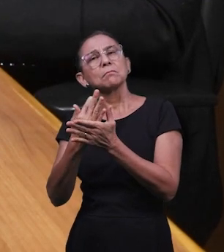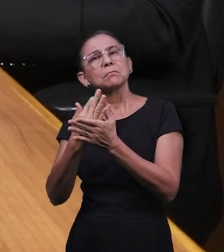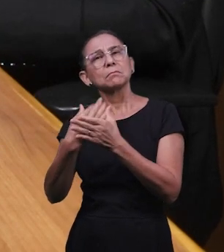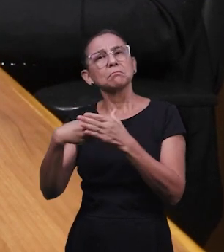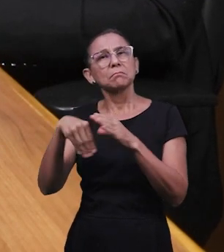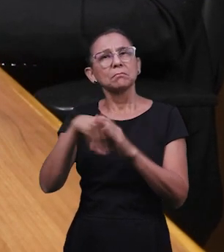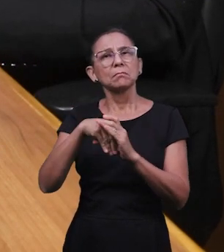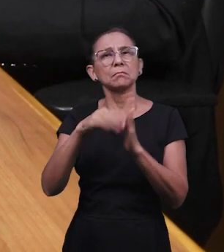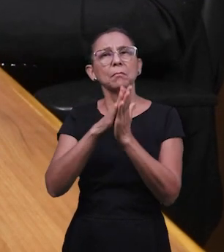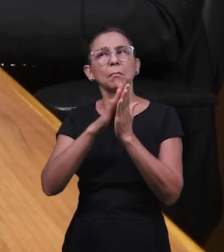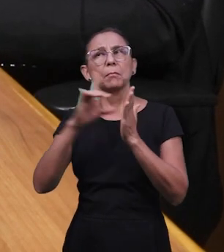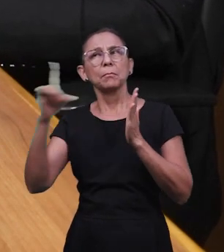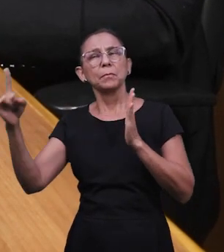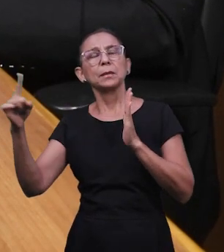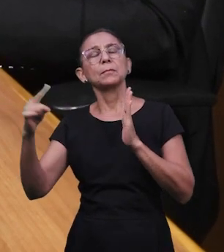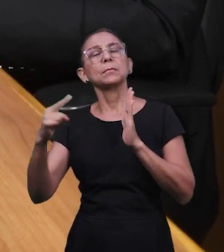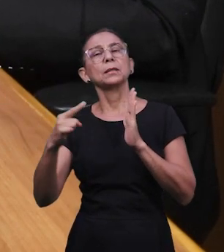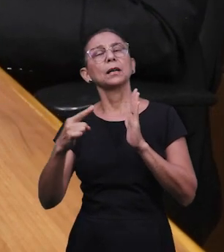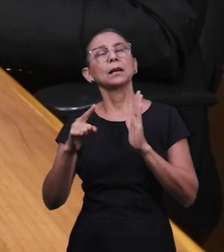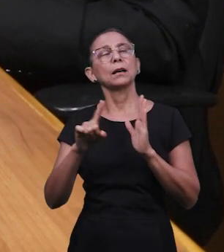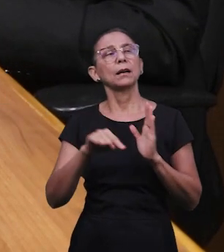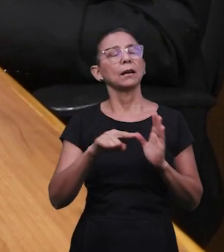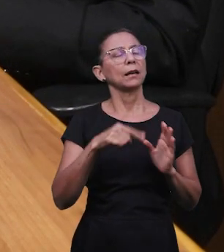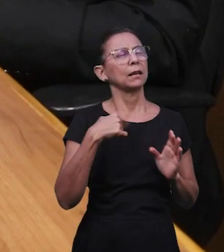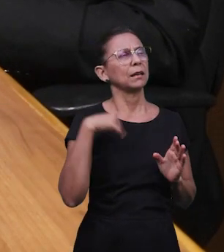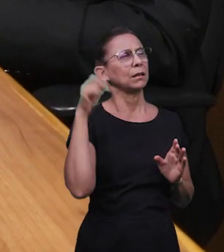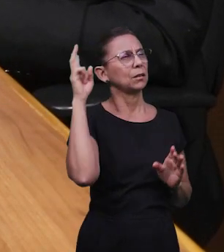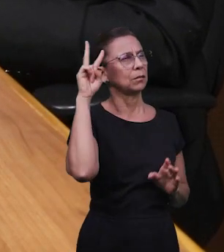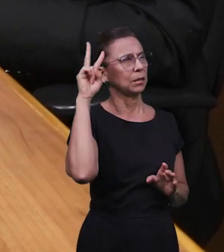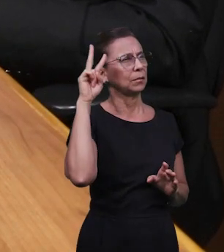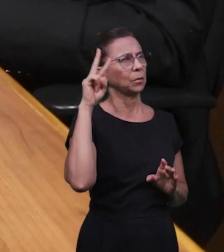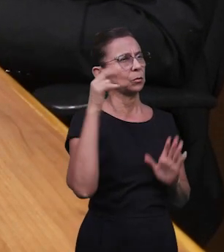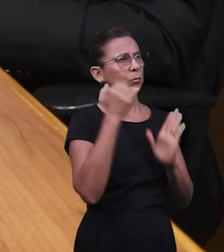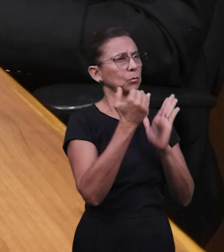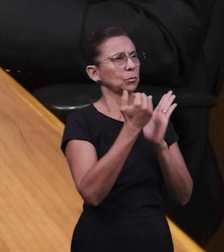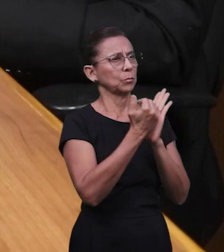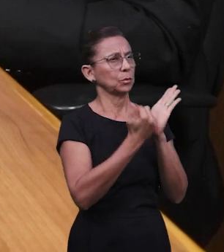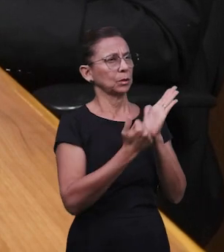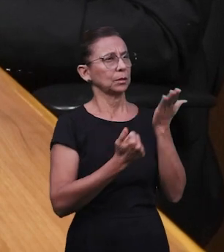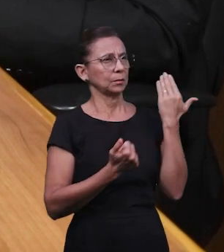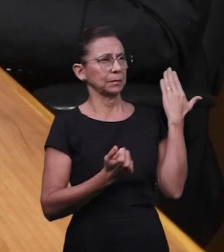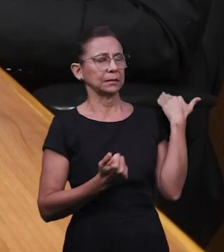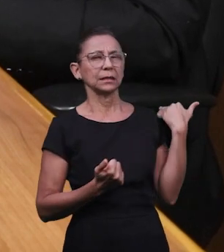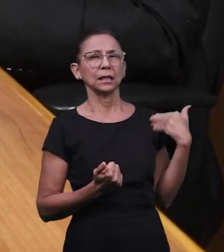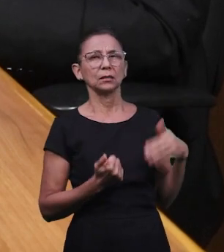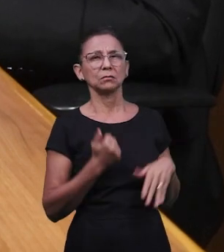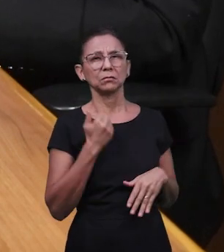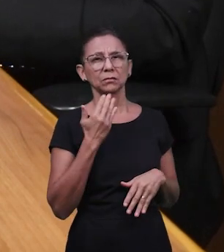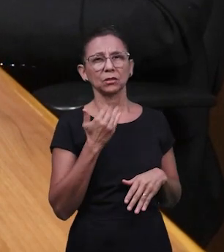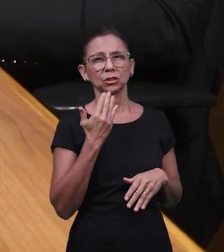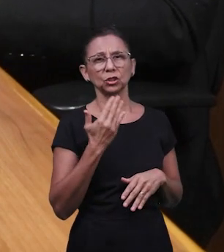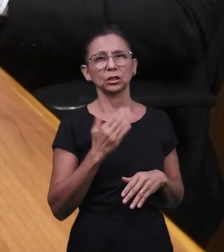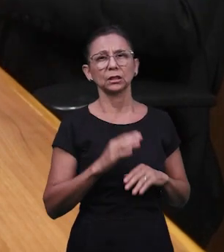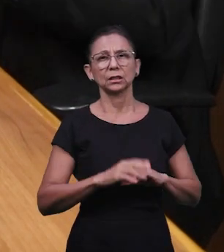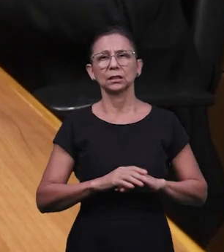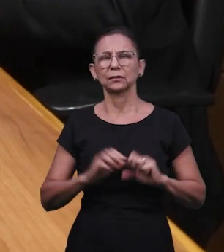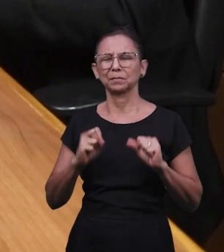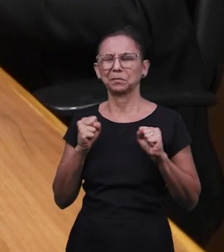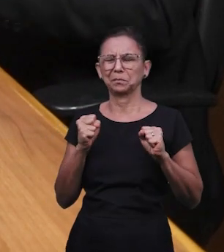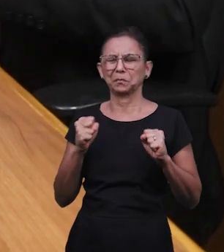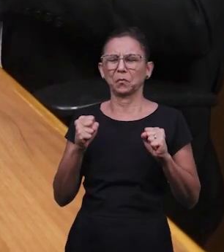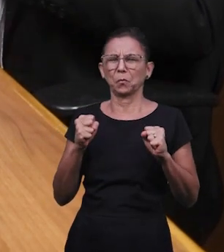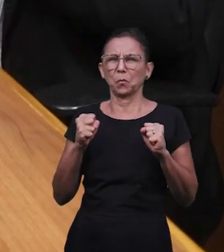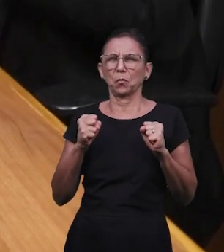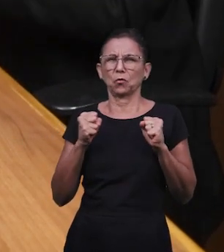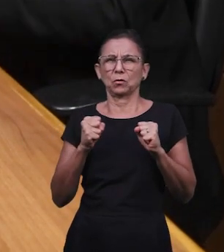fé que, e aí eu lembro da edição passada, né, que não adianta a pessoa fazer força,